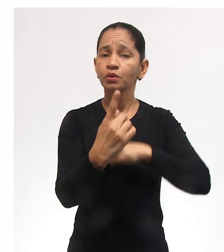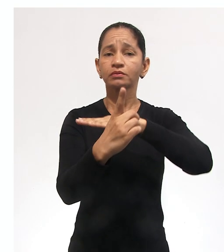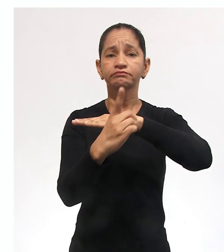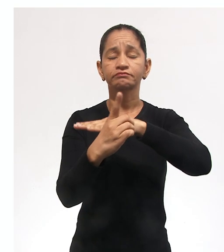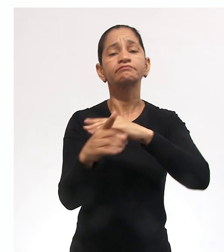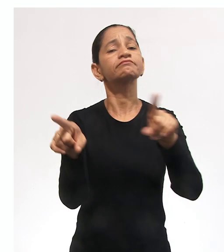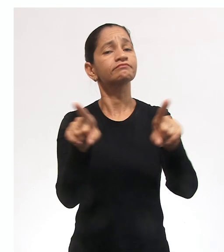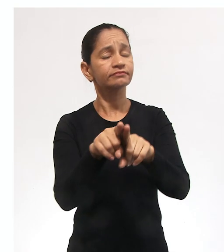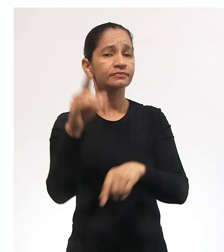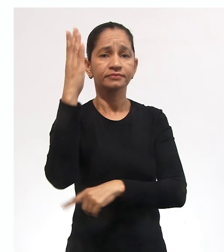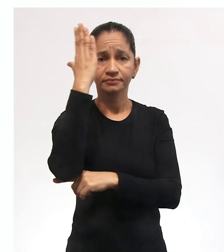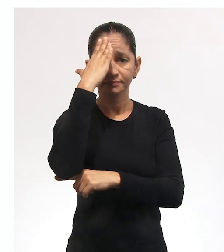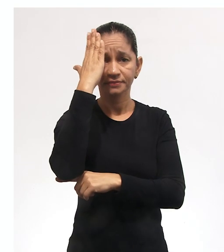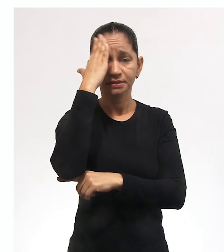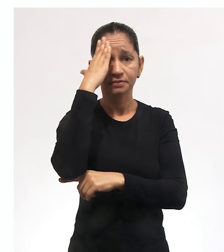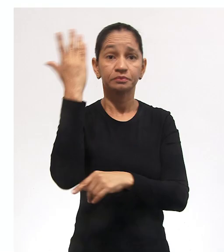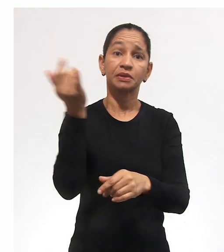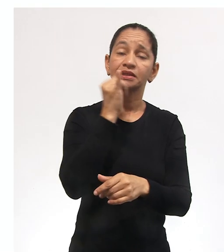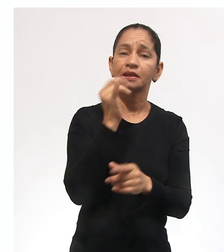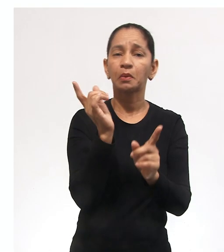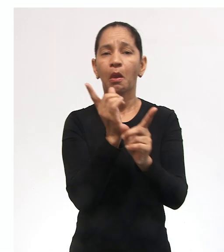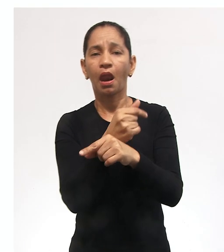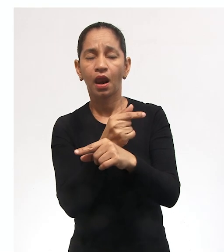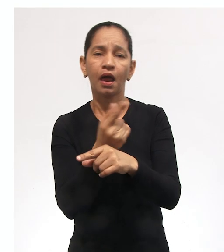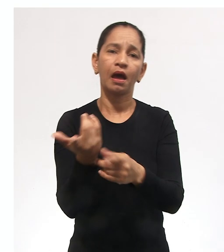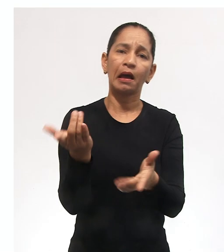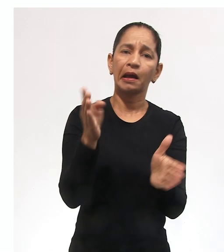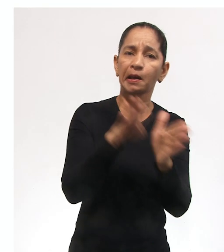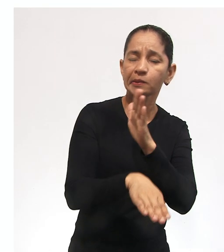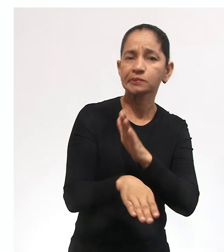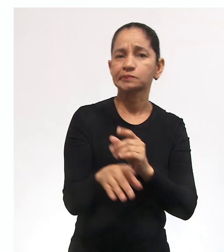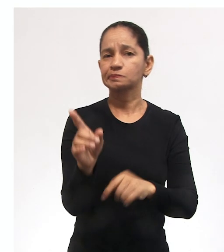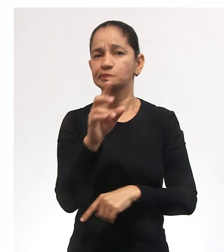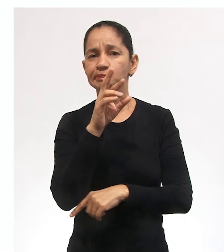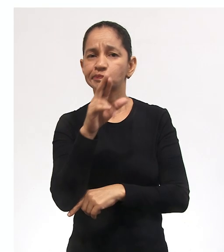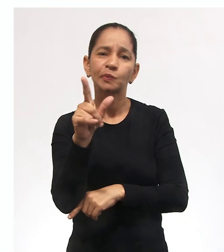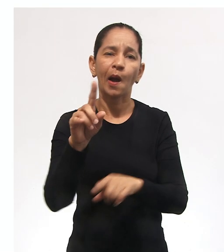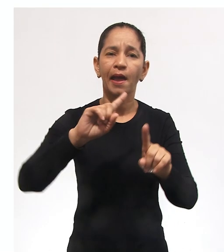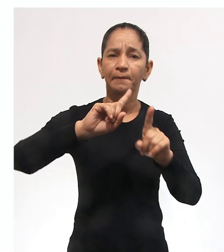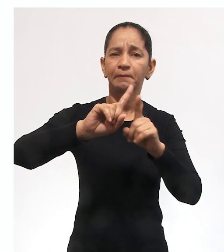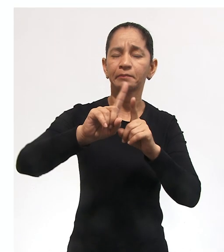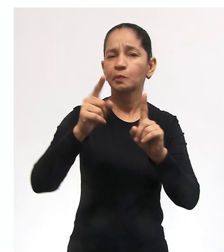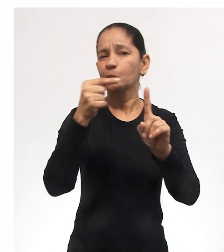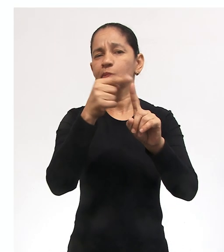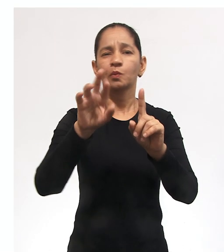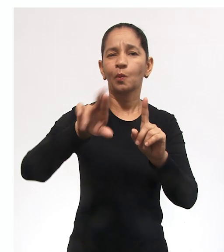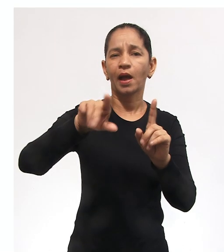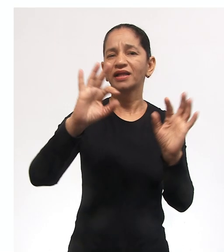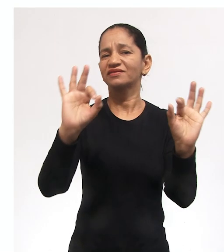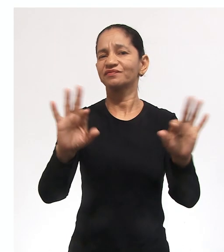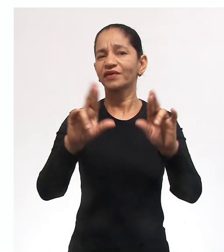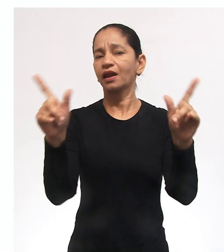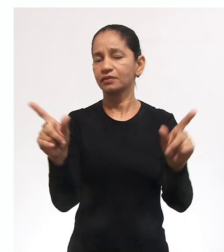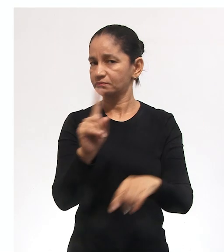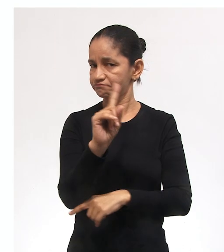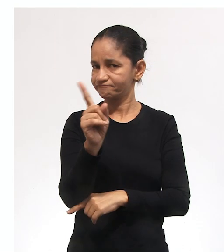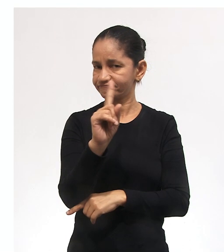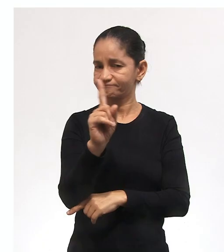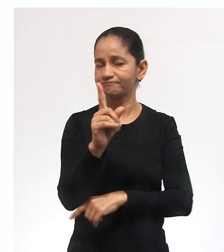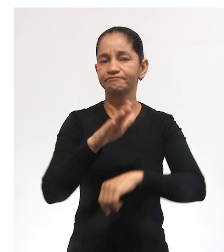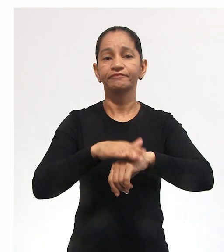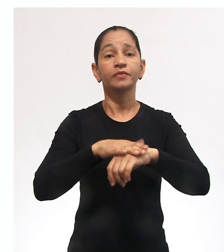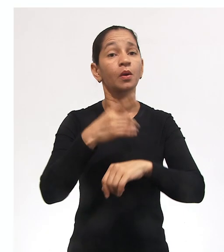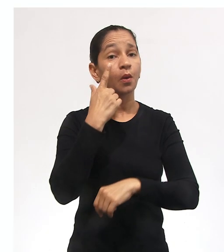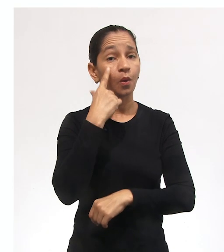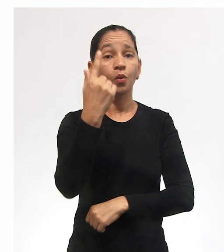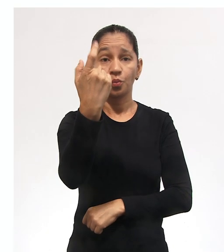precisamos saber para não cair em fraudes, em descontos fraudulentos, né? Então, temos aqui o exemplo.